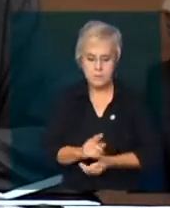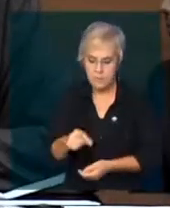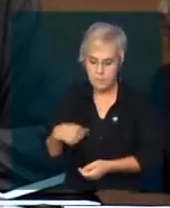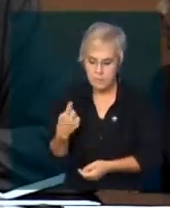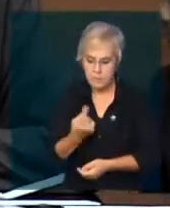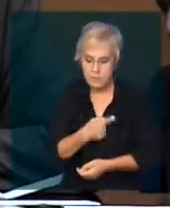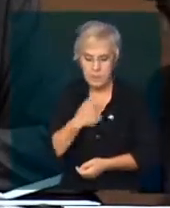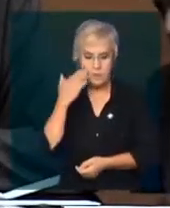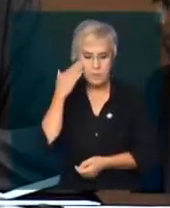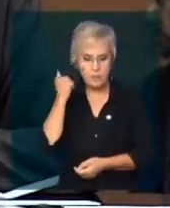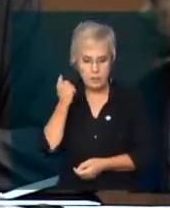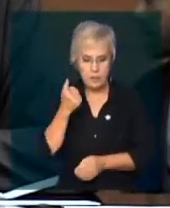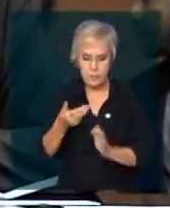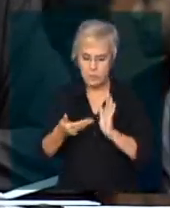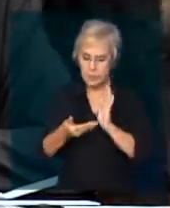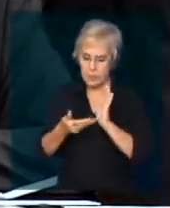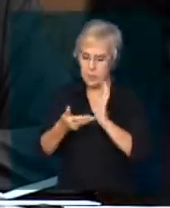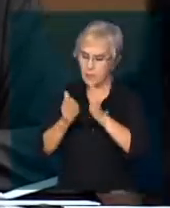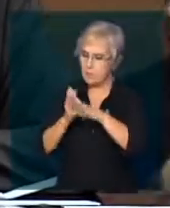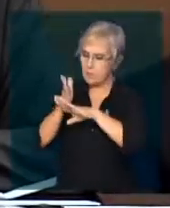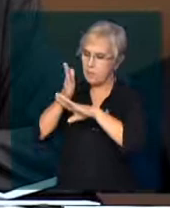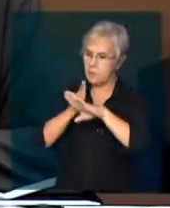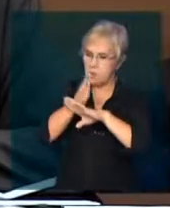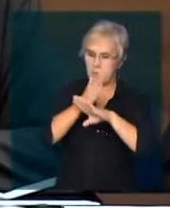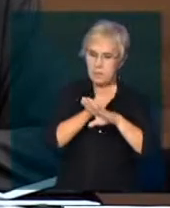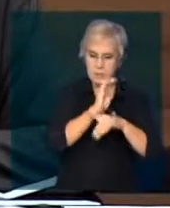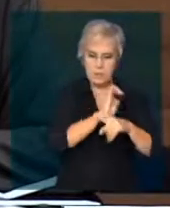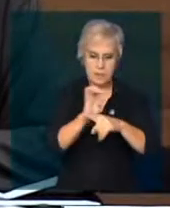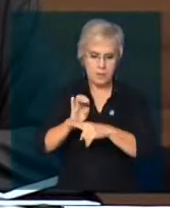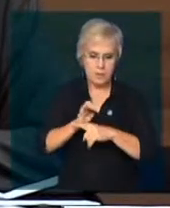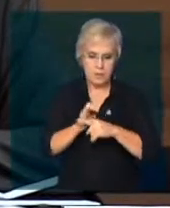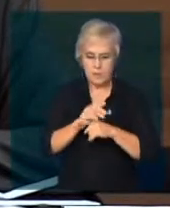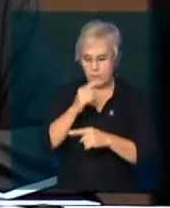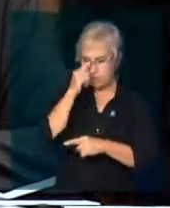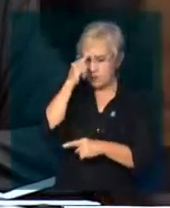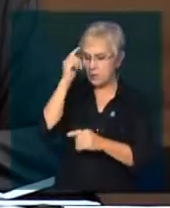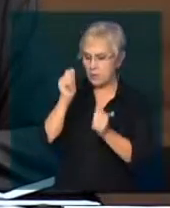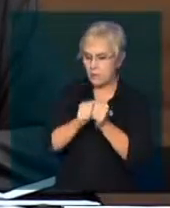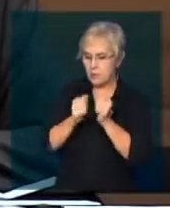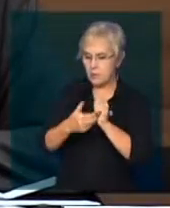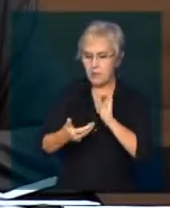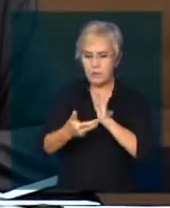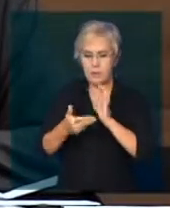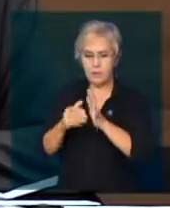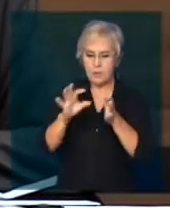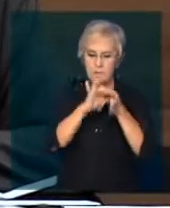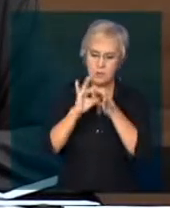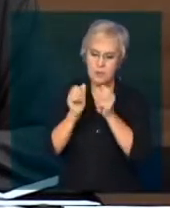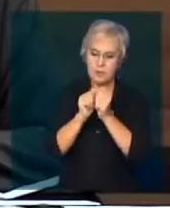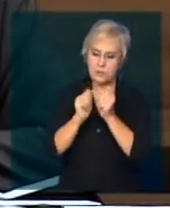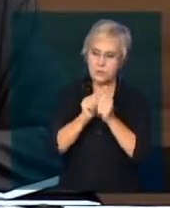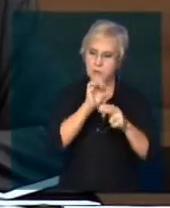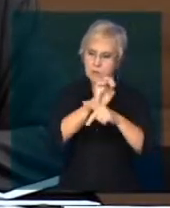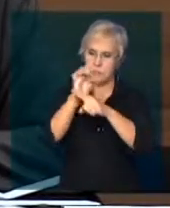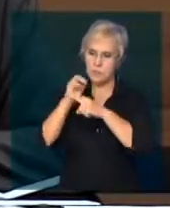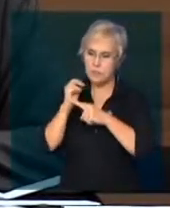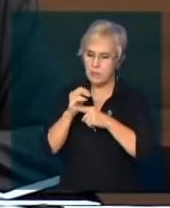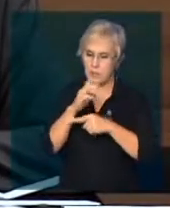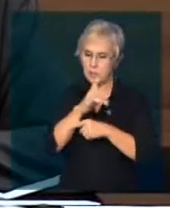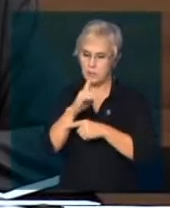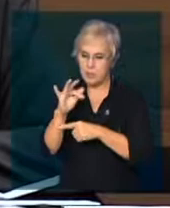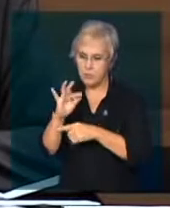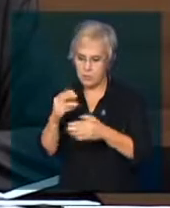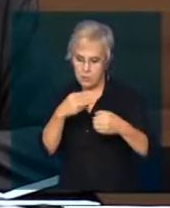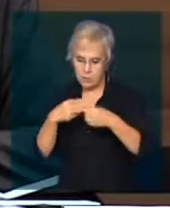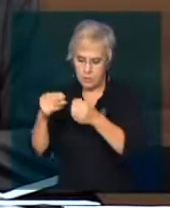sabemos que a Câmara Itinerante, que é uma iniciativa da Casa para estreitar as relações Estados, Distrito Federais e Municípios, uma